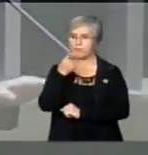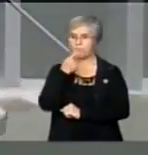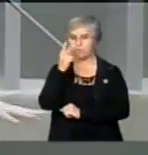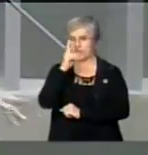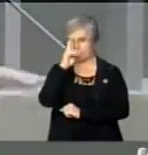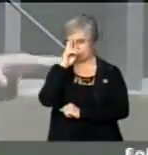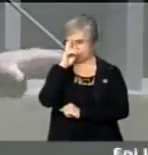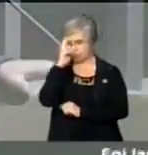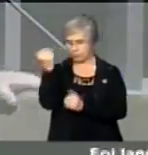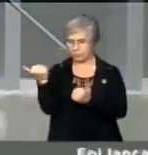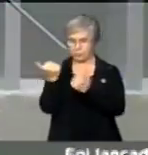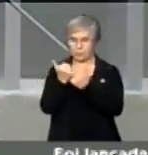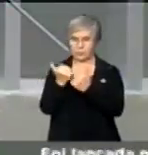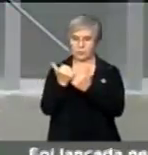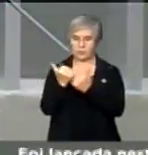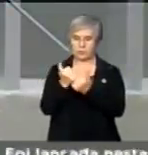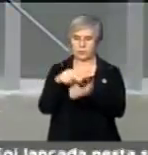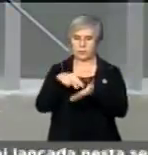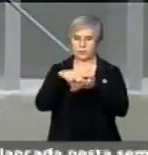estabilidade econômica e do superávit.